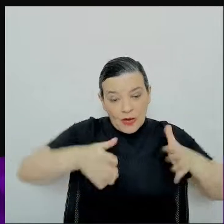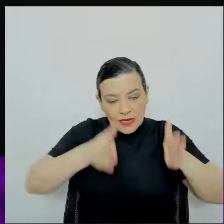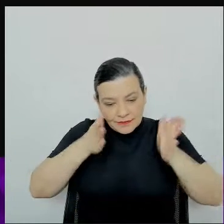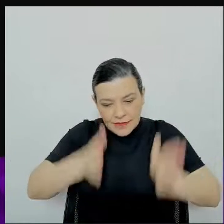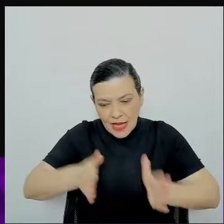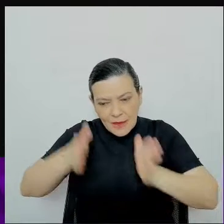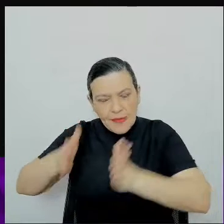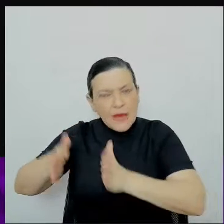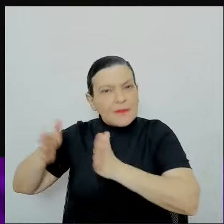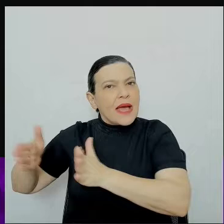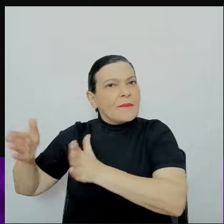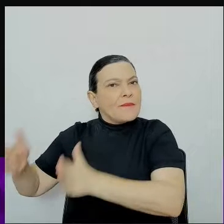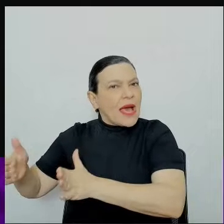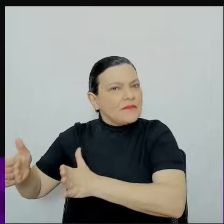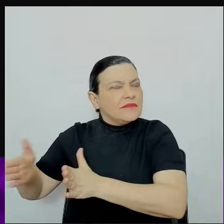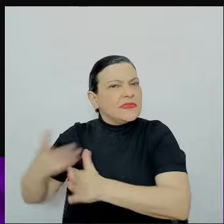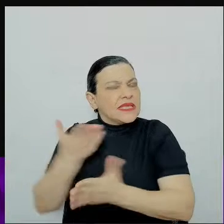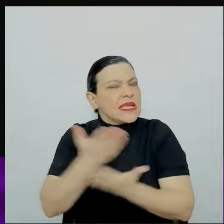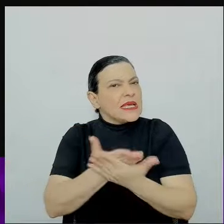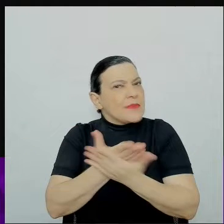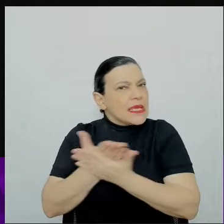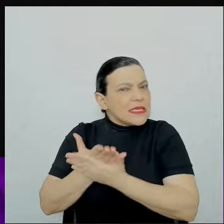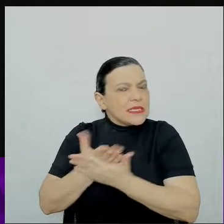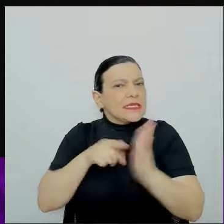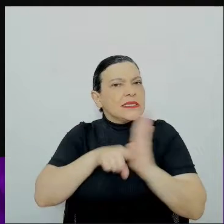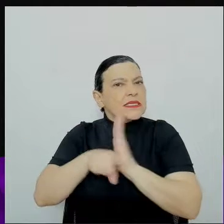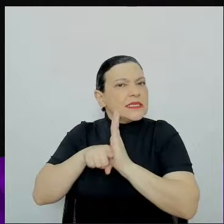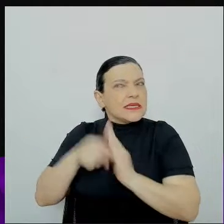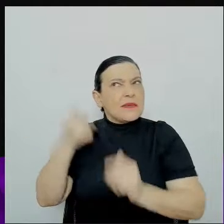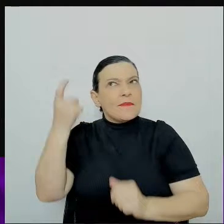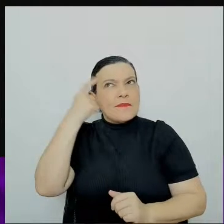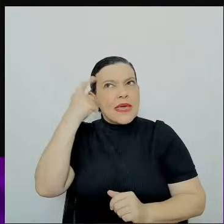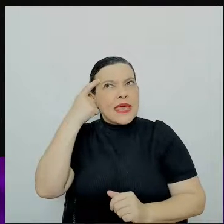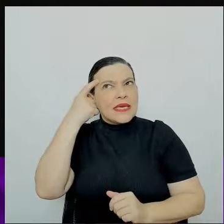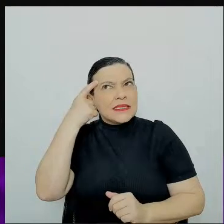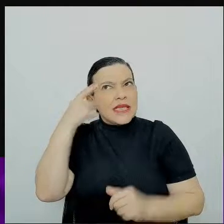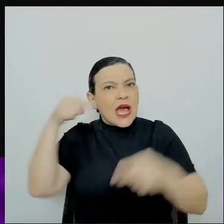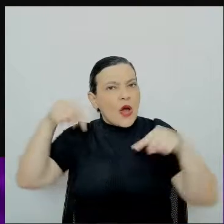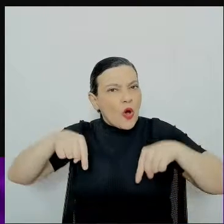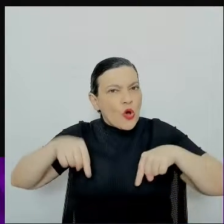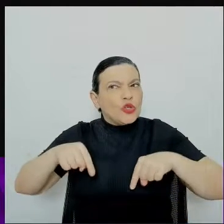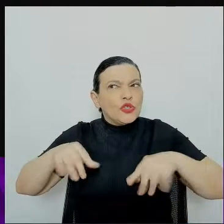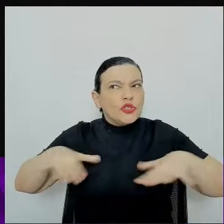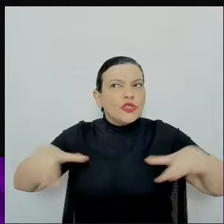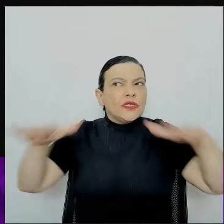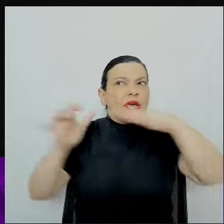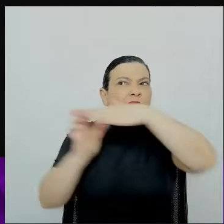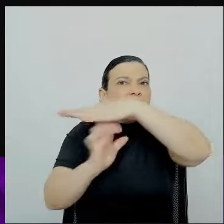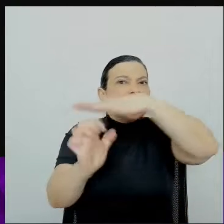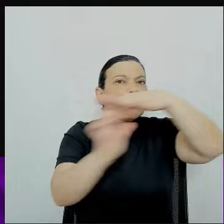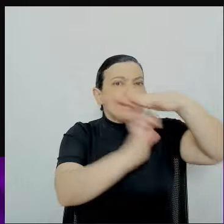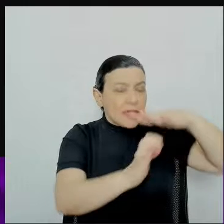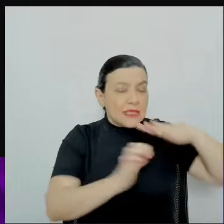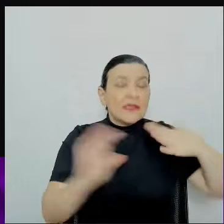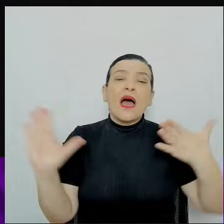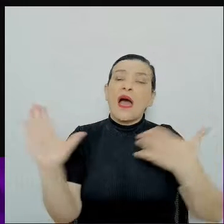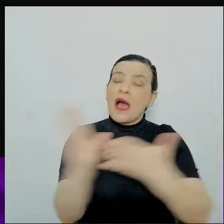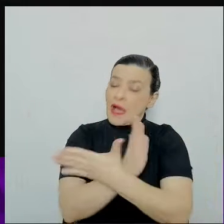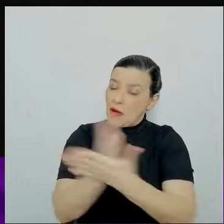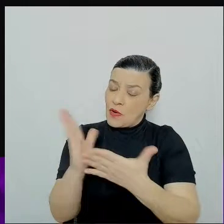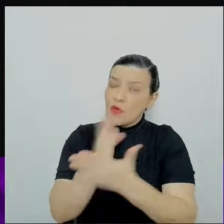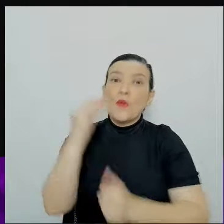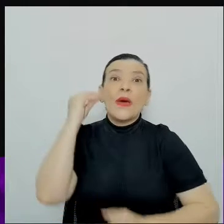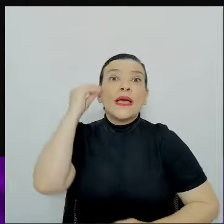né? Então, hoje, quando a gente olha para a maioria das empresas do mercado, a gente pode ver que algumas têm a experiência como uma virada